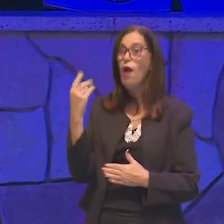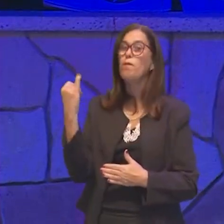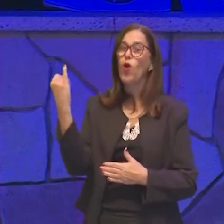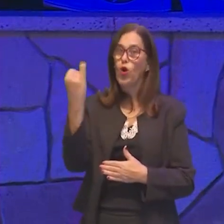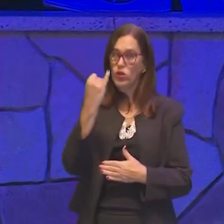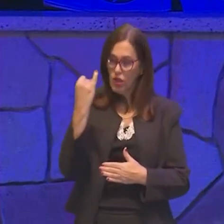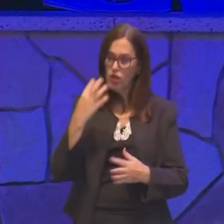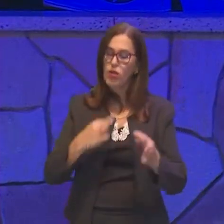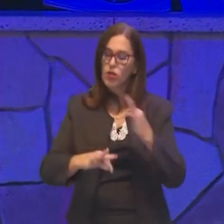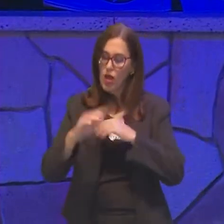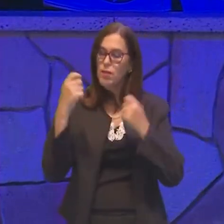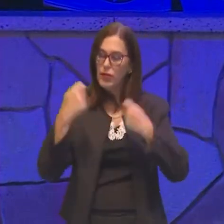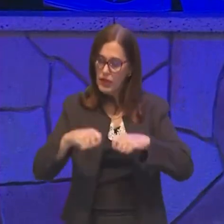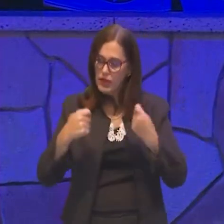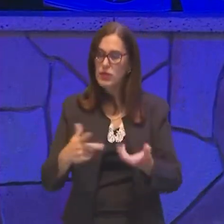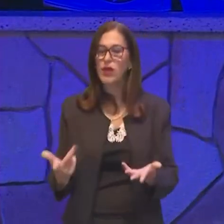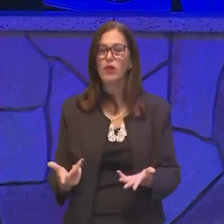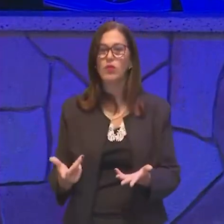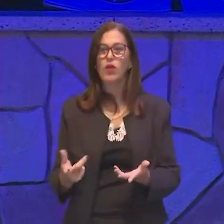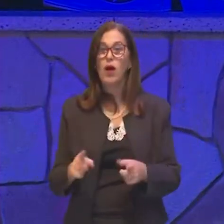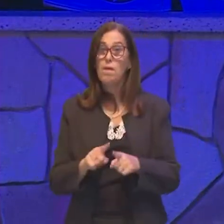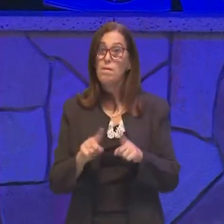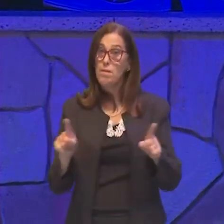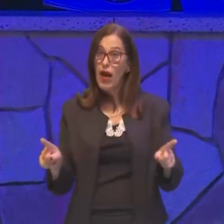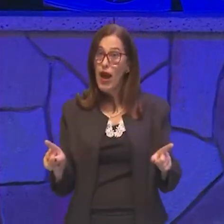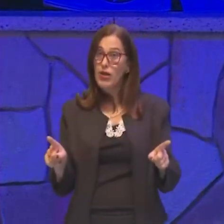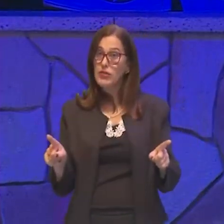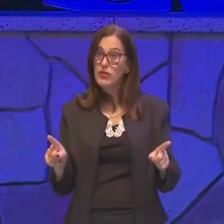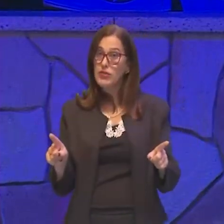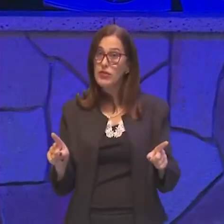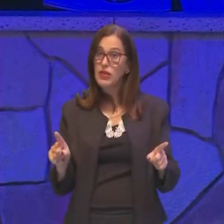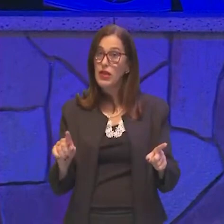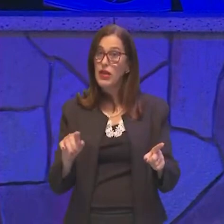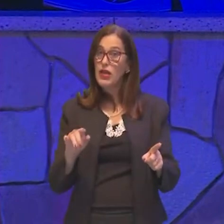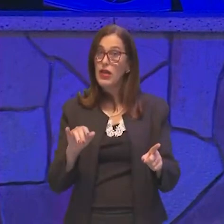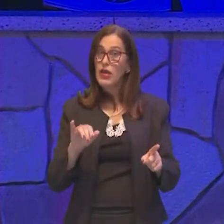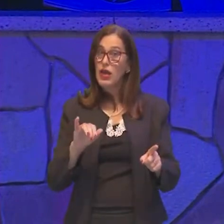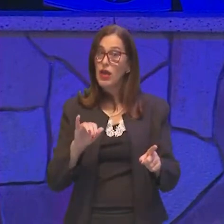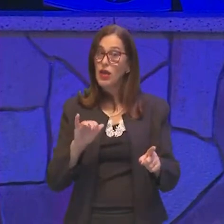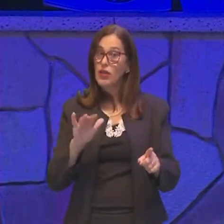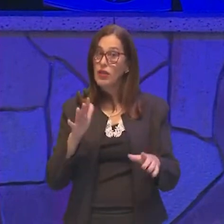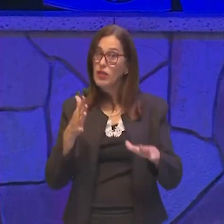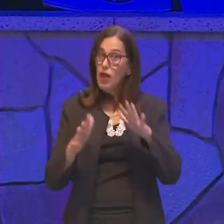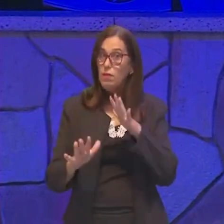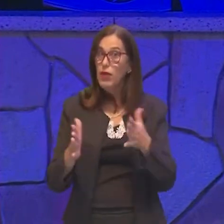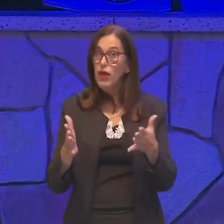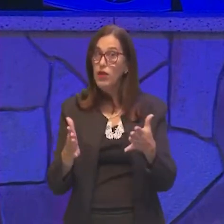da tecnologia. Mas ela é destrutiva em certos aspectos.